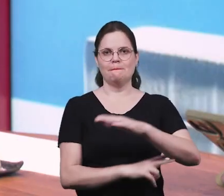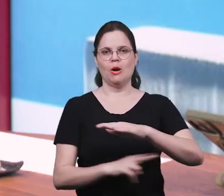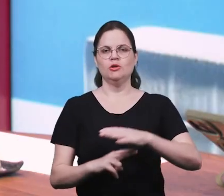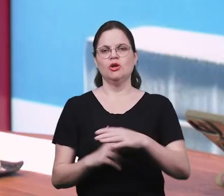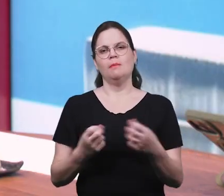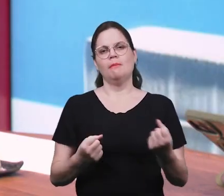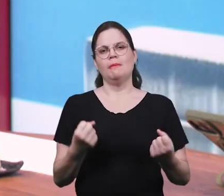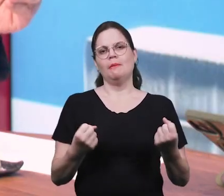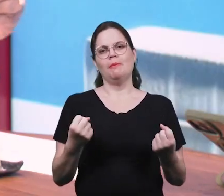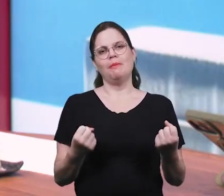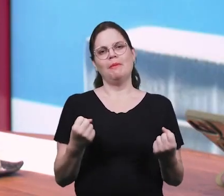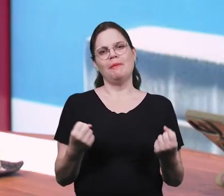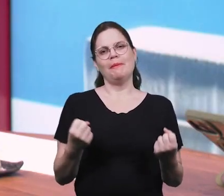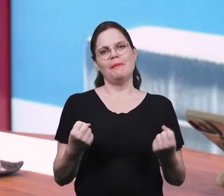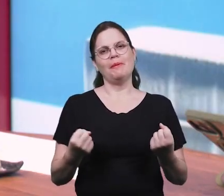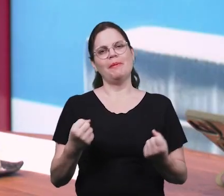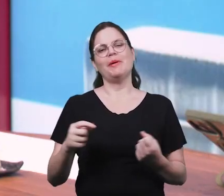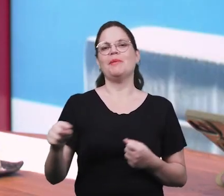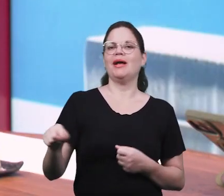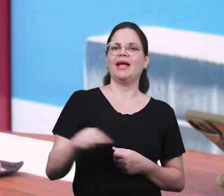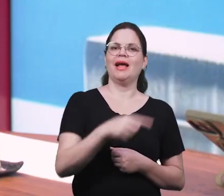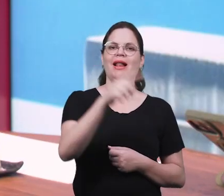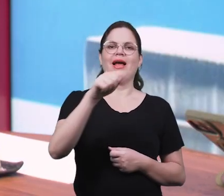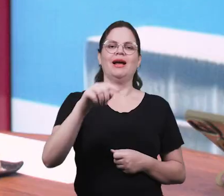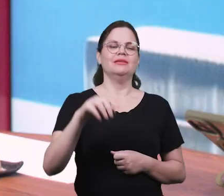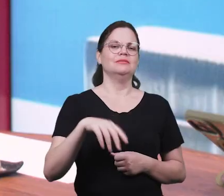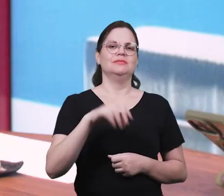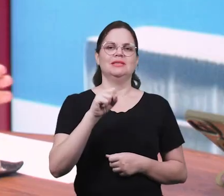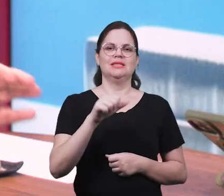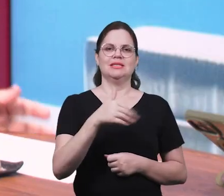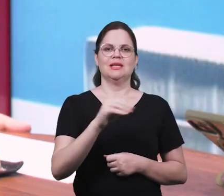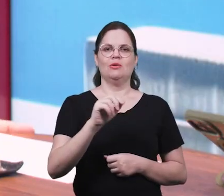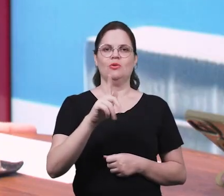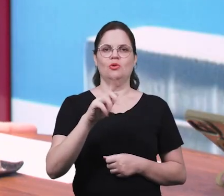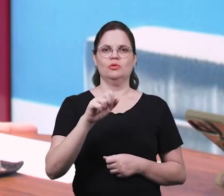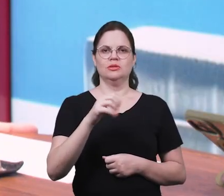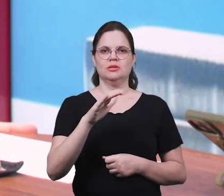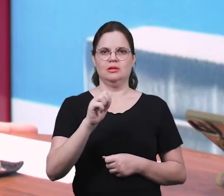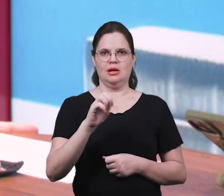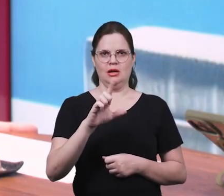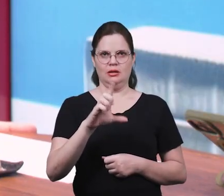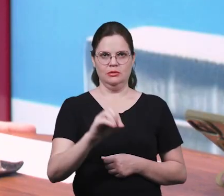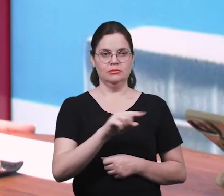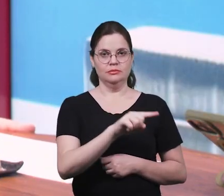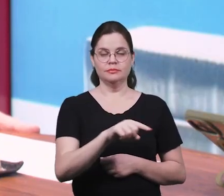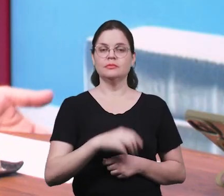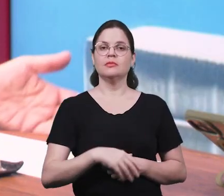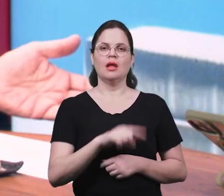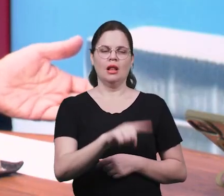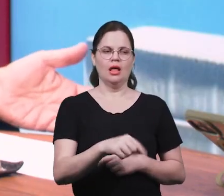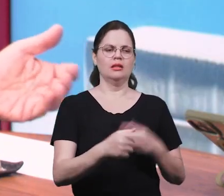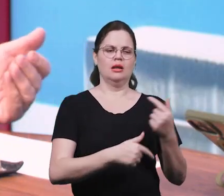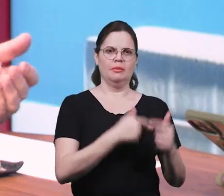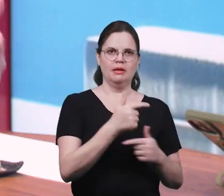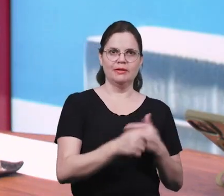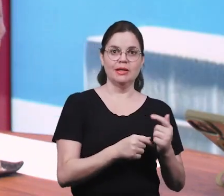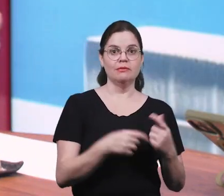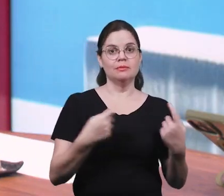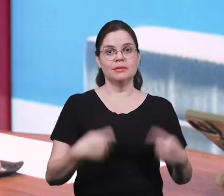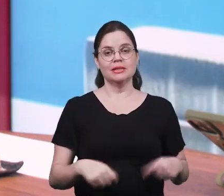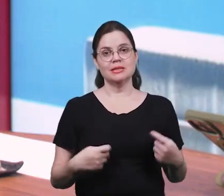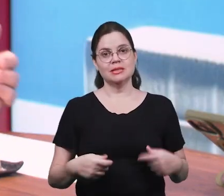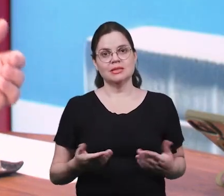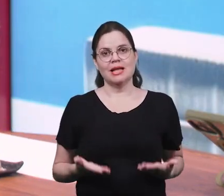Gonçalo ali. Depois, abriu Niterói e outras igrejas. E éramos jovens e precisava dele suporte,